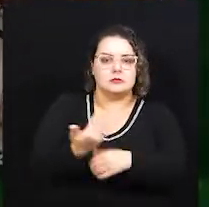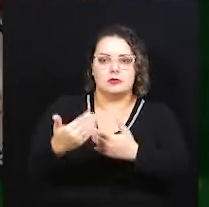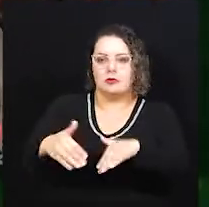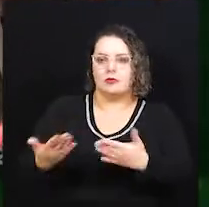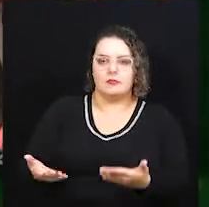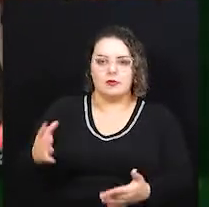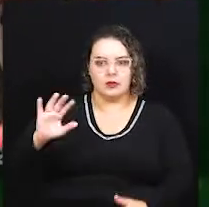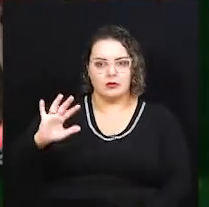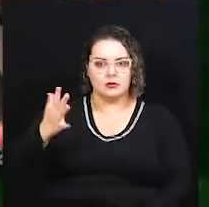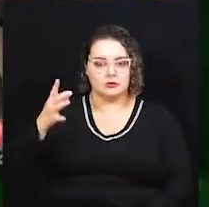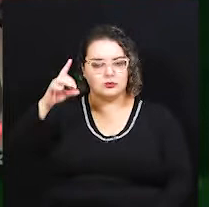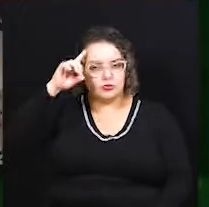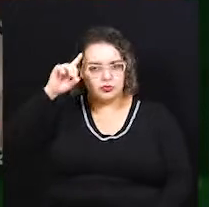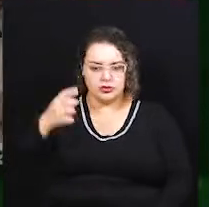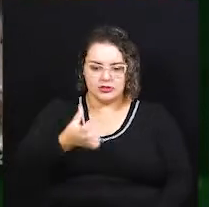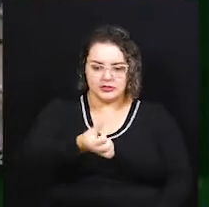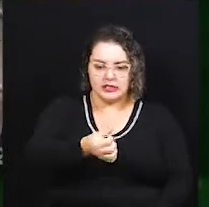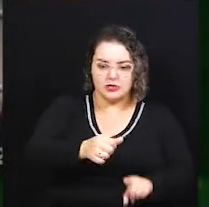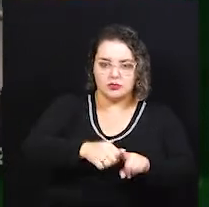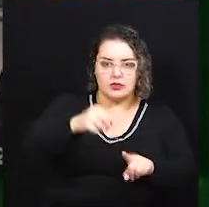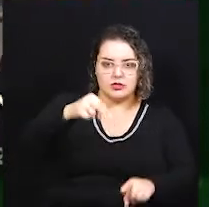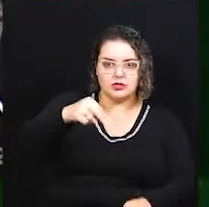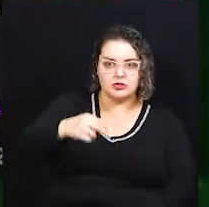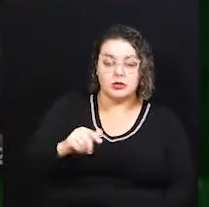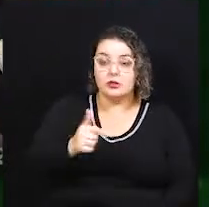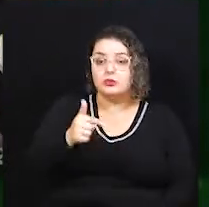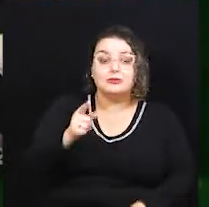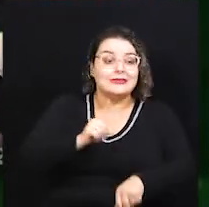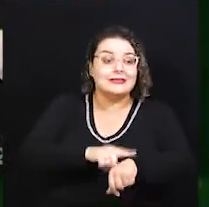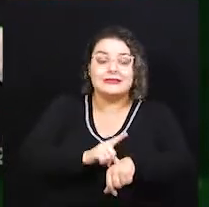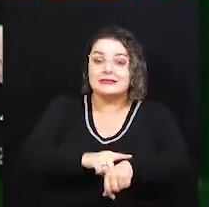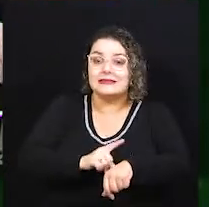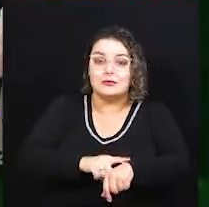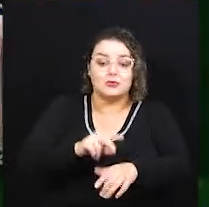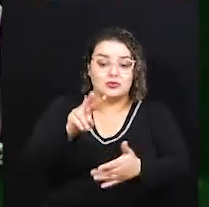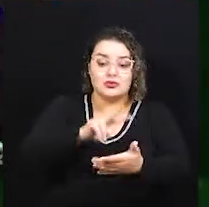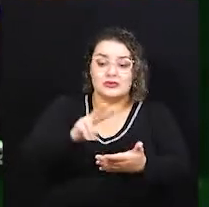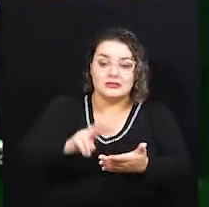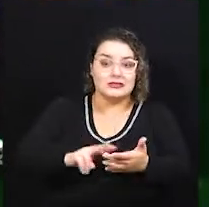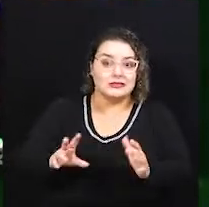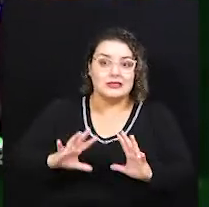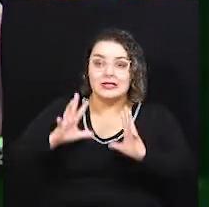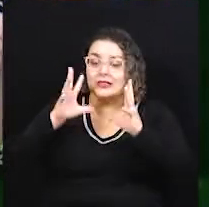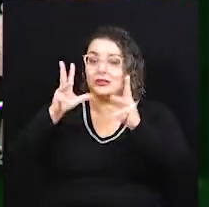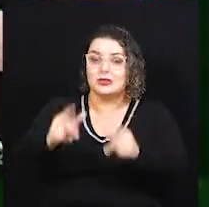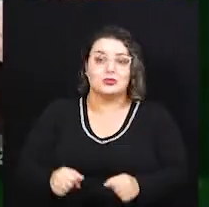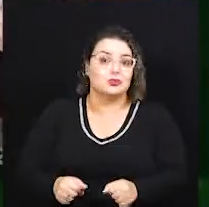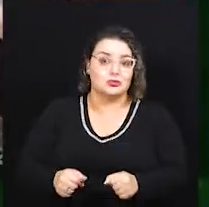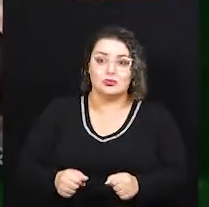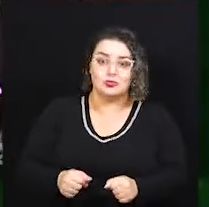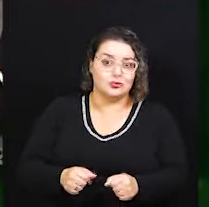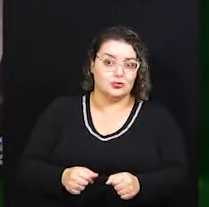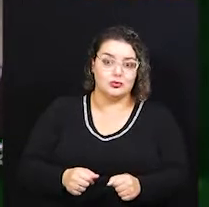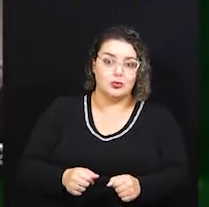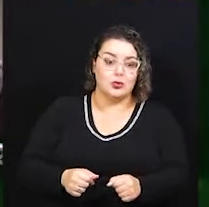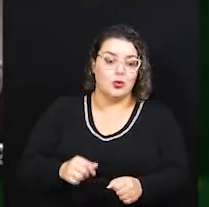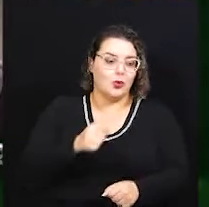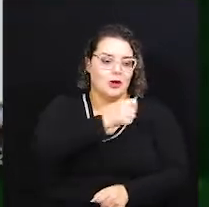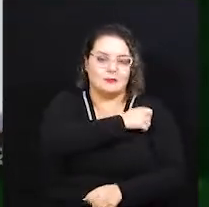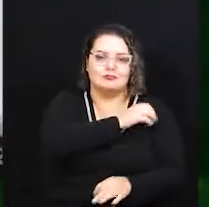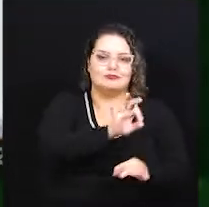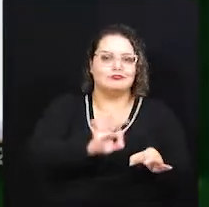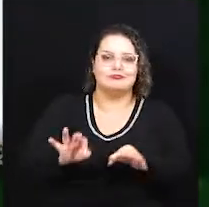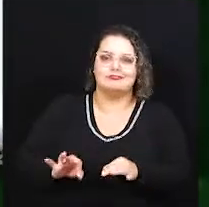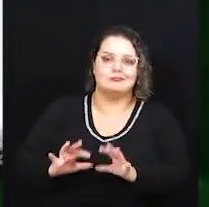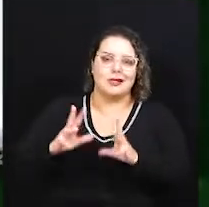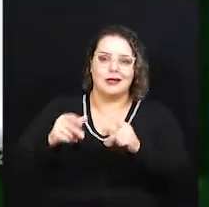vai acontecer no dia 6 de novembro. Não dá tempo até essa data o aluno que não se programou ler